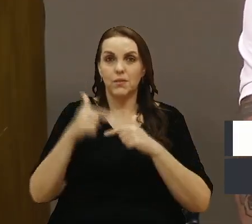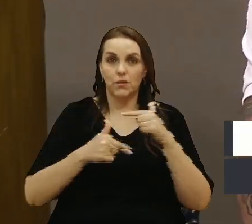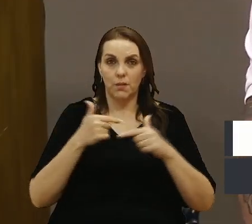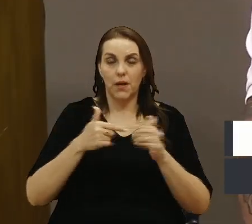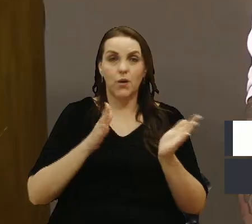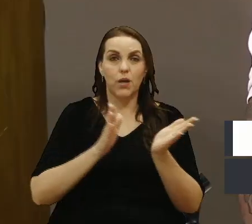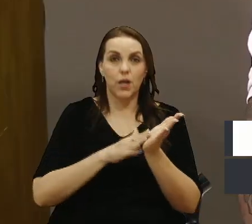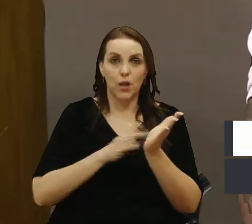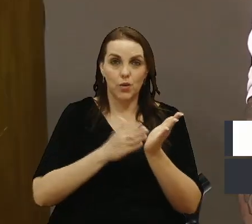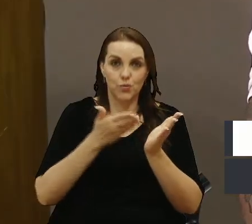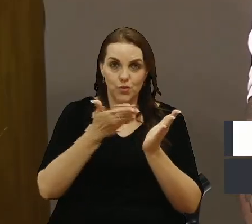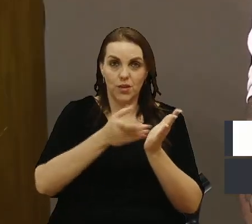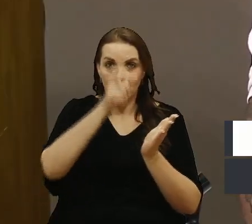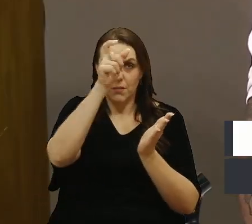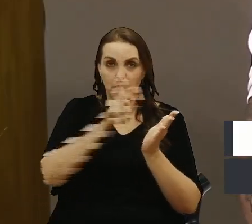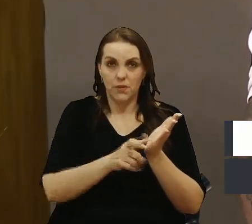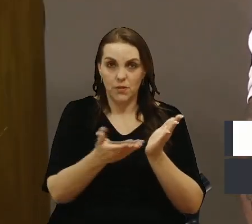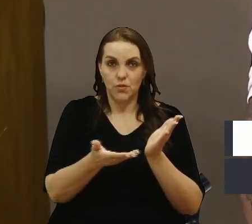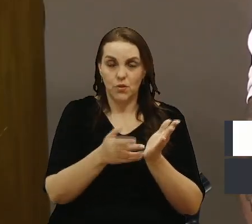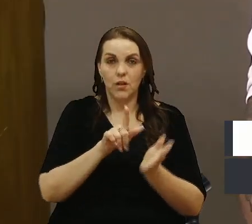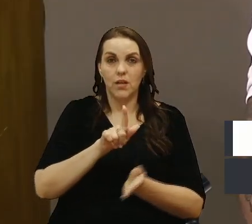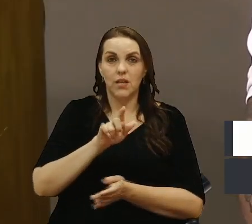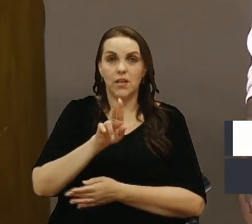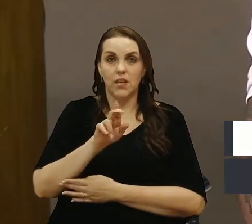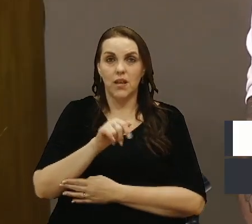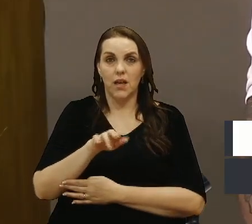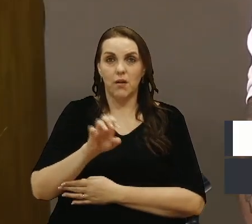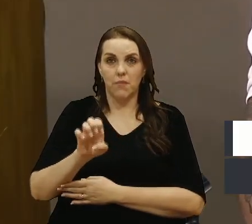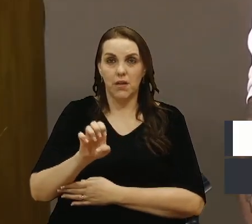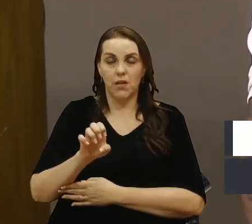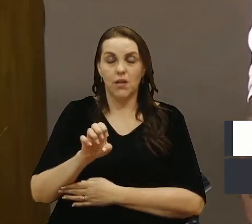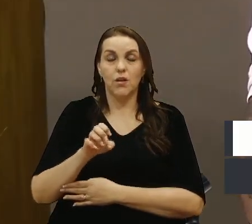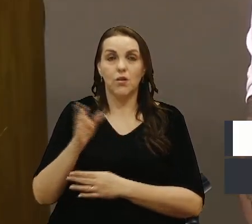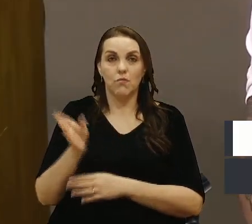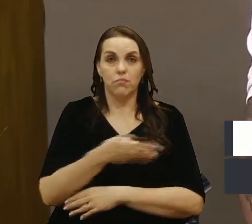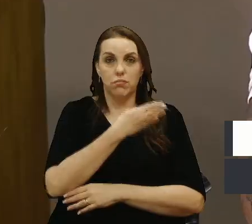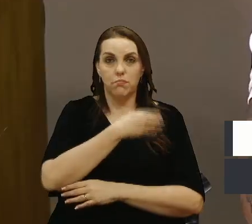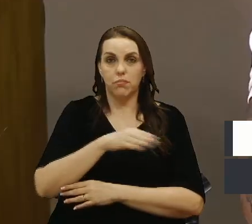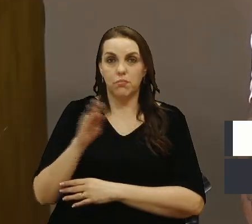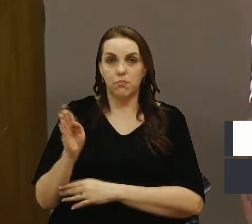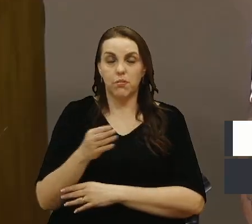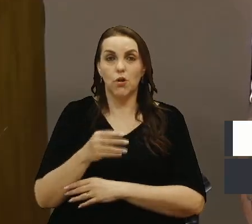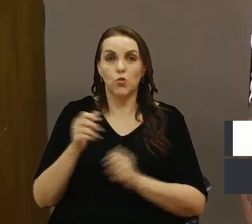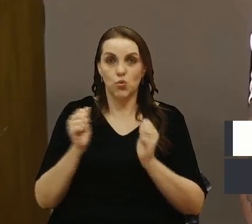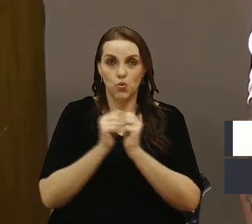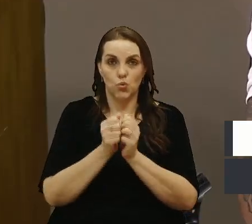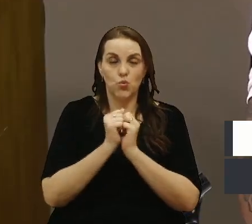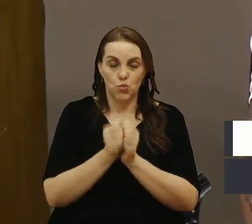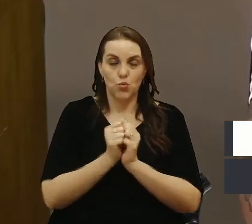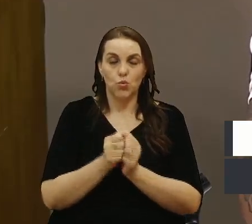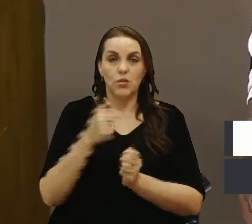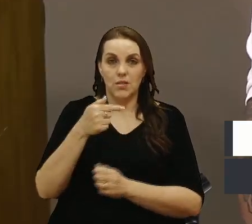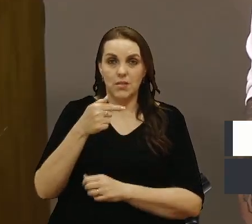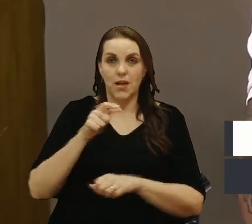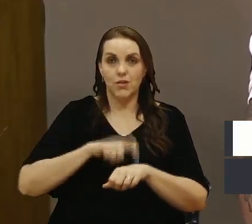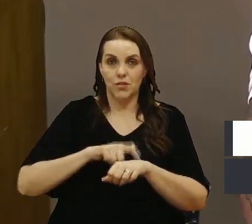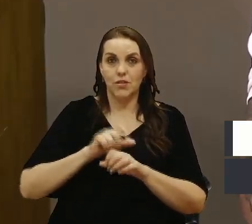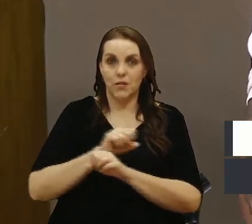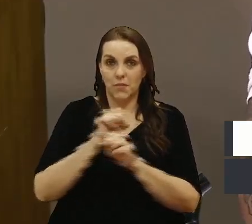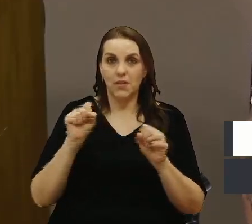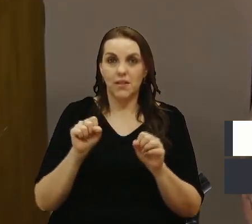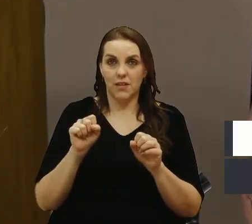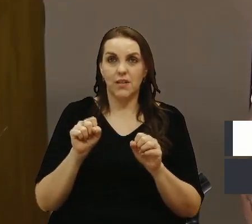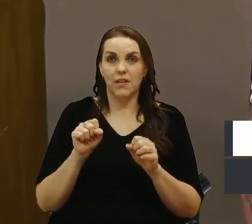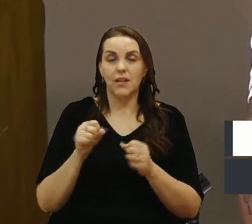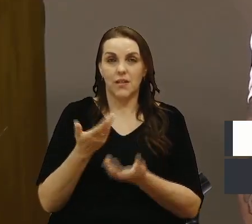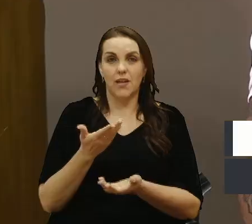Elogiei a vossa pessoa hoje para o Guilherme, joguei com ele hoje às 7 horas da manhã, não eram nem 7 horas da manhã, a gente já estava na quadra treinando, né? Então,